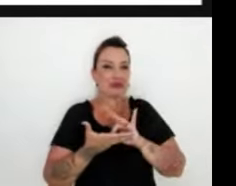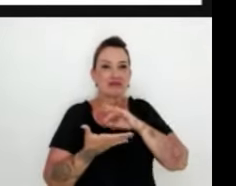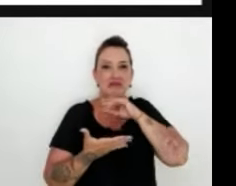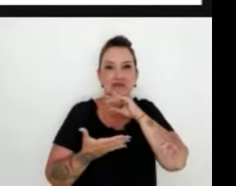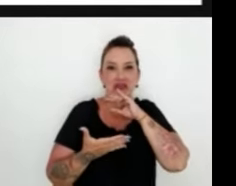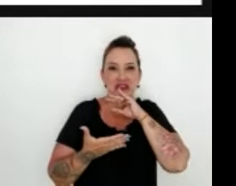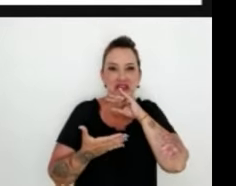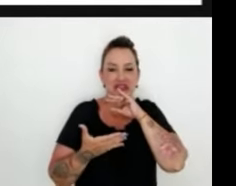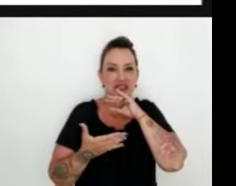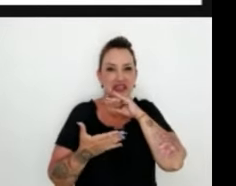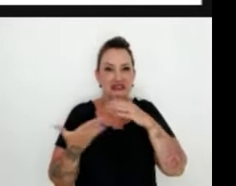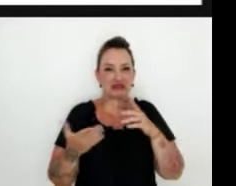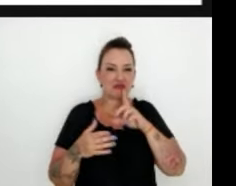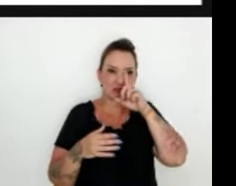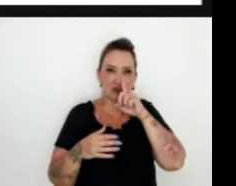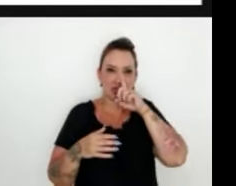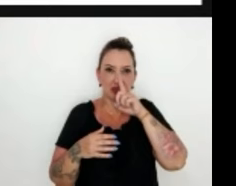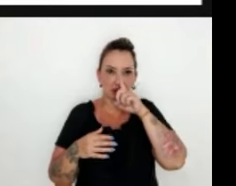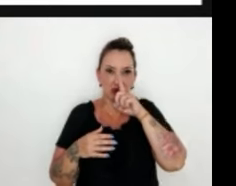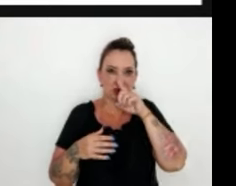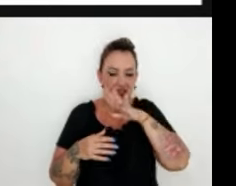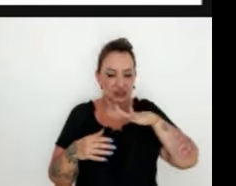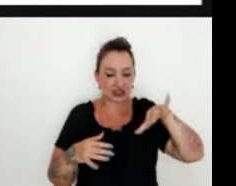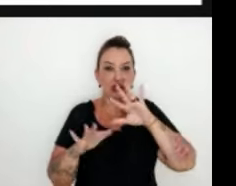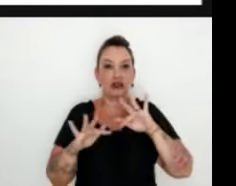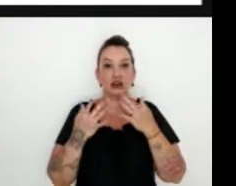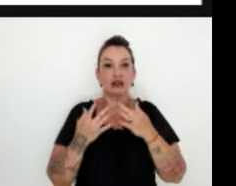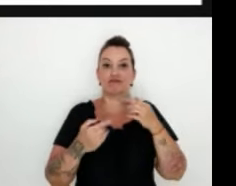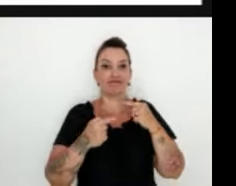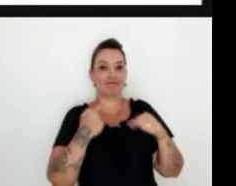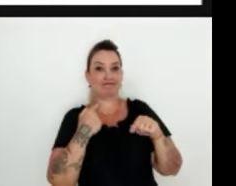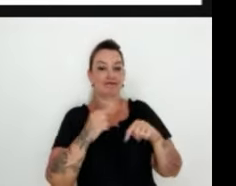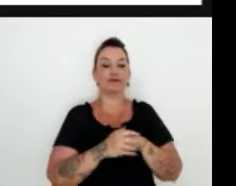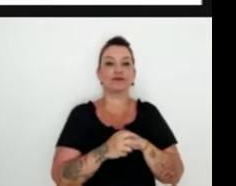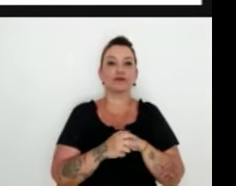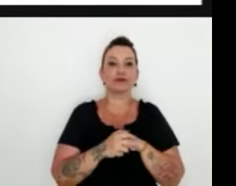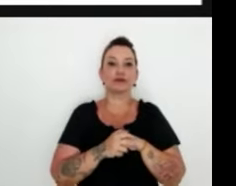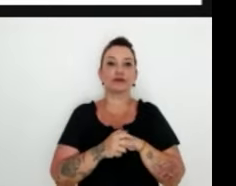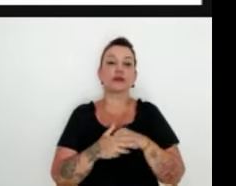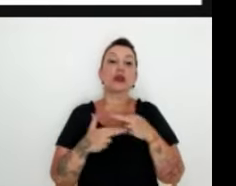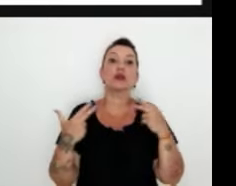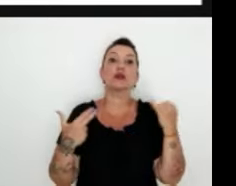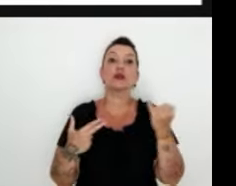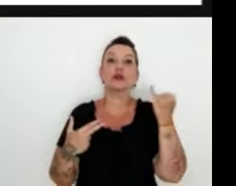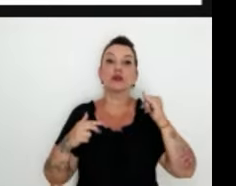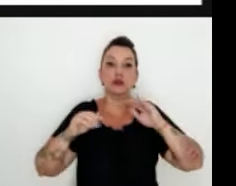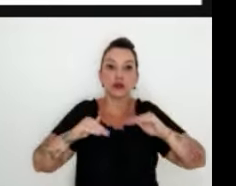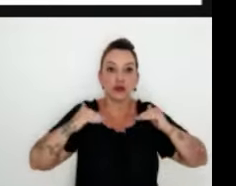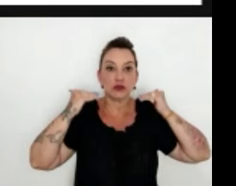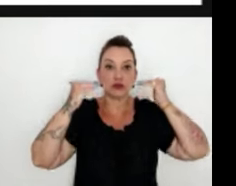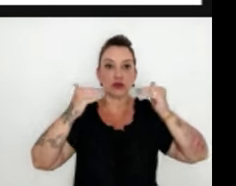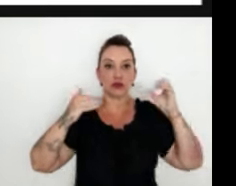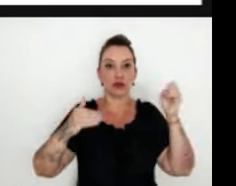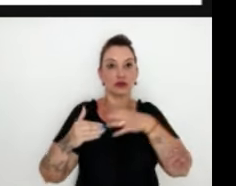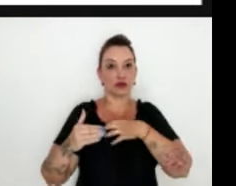contagiosa, perigosa para os seus e que ela não controla. Uma das dimensões relevantes que transpassa essas novas formas de